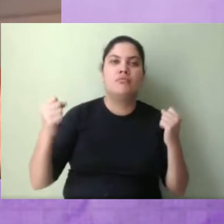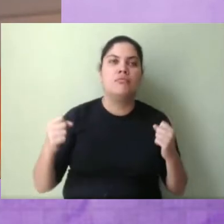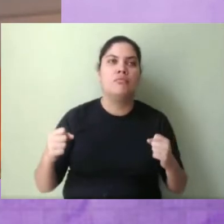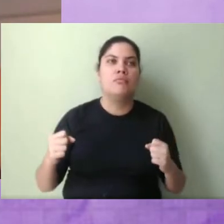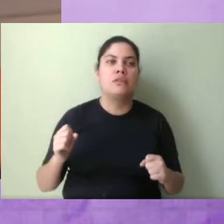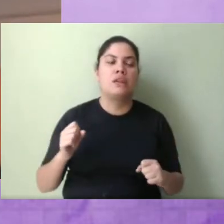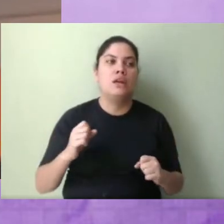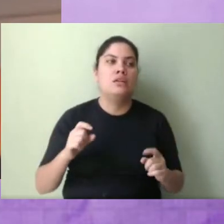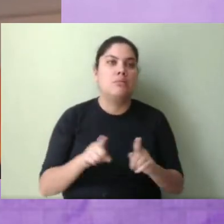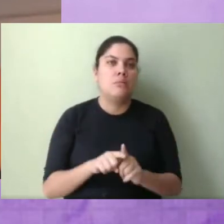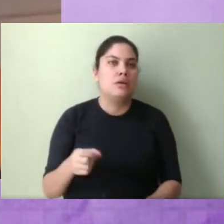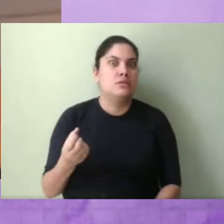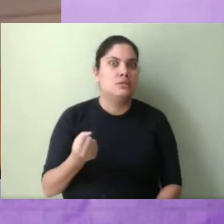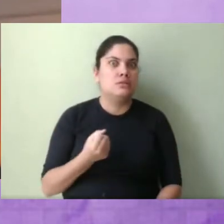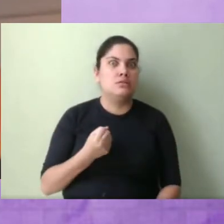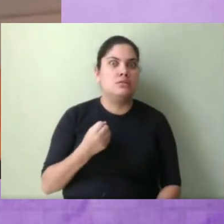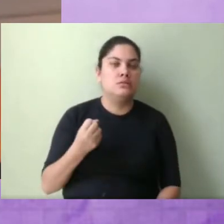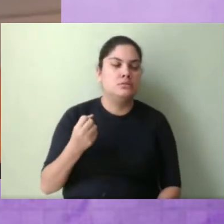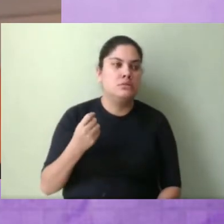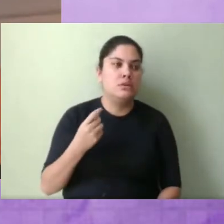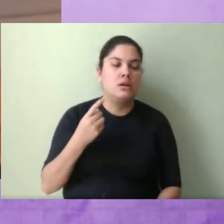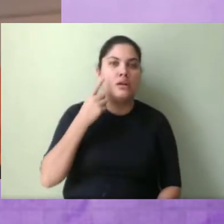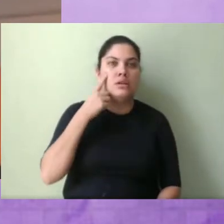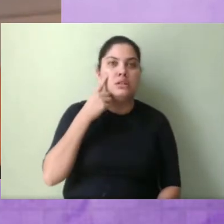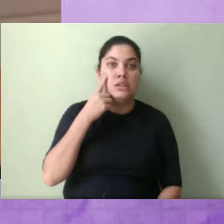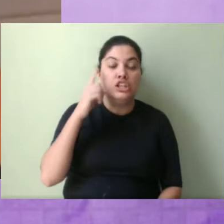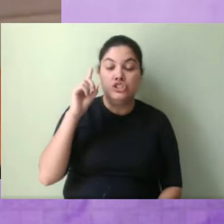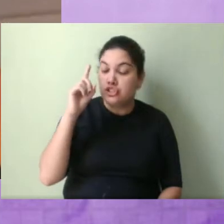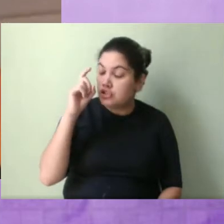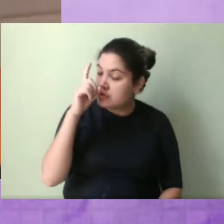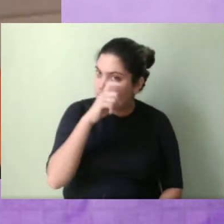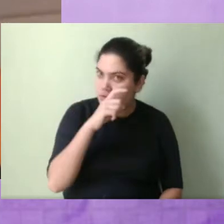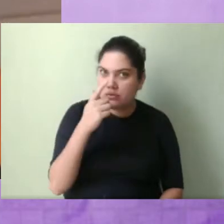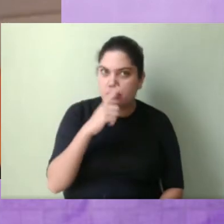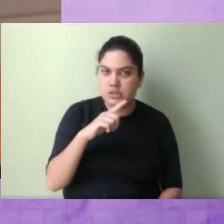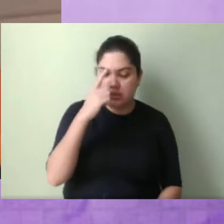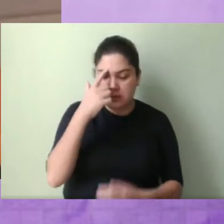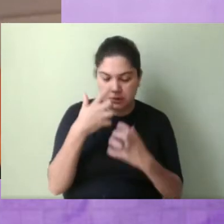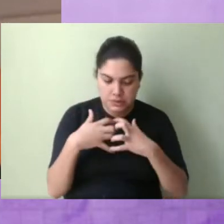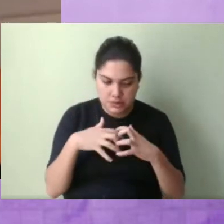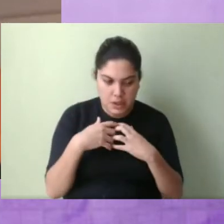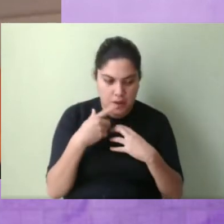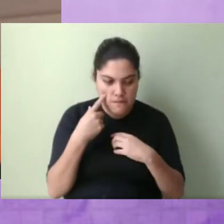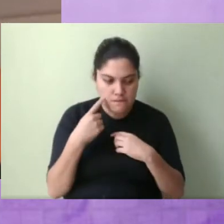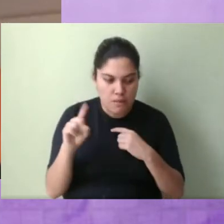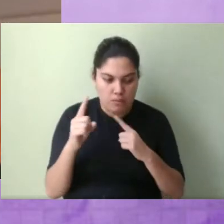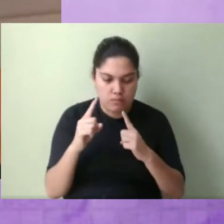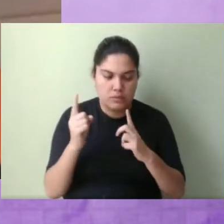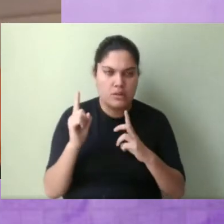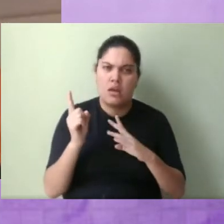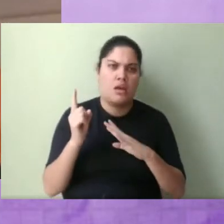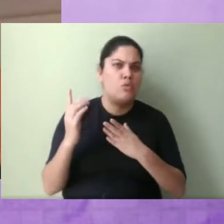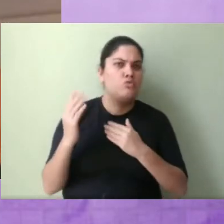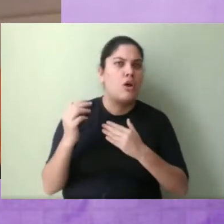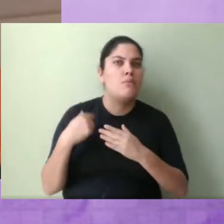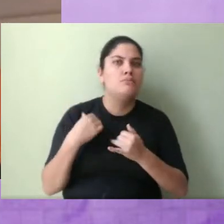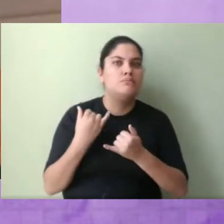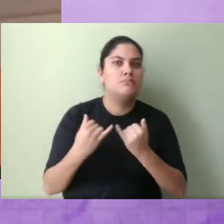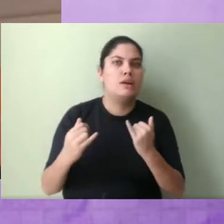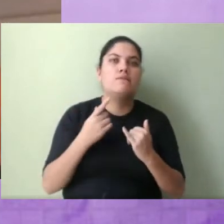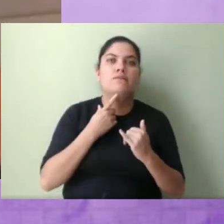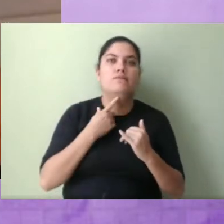amor de Deus, conta pra gente o que aconteceu. Adolescente é do contra, adolescente é medroso,